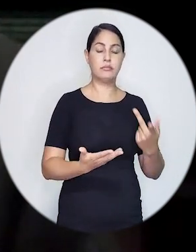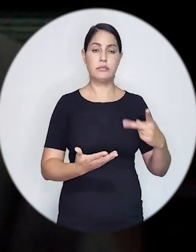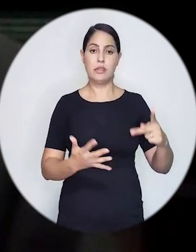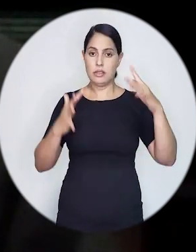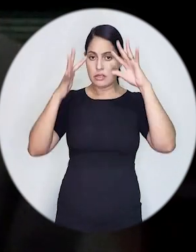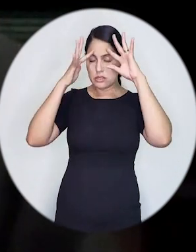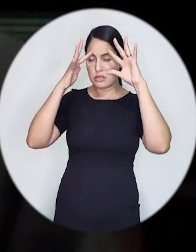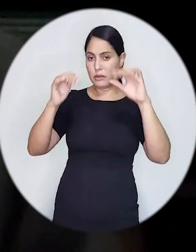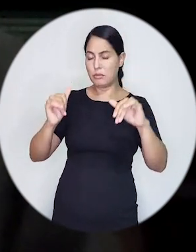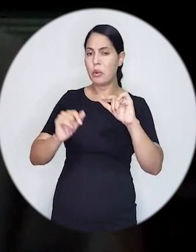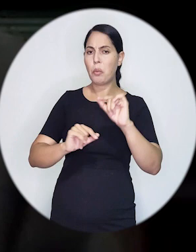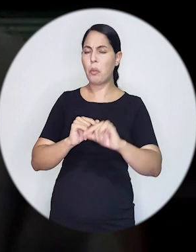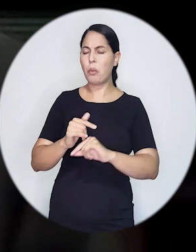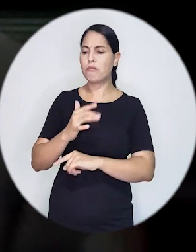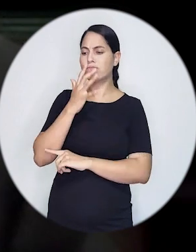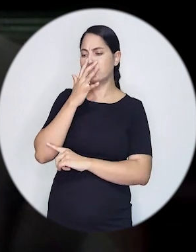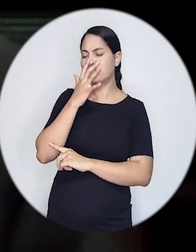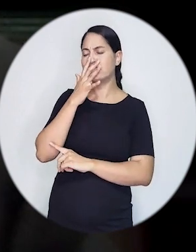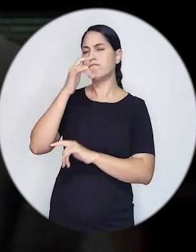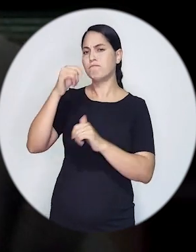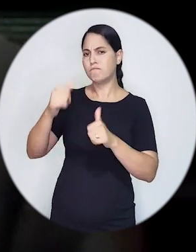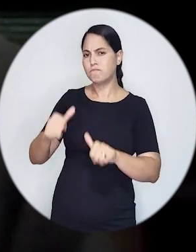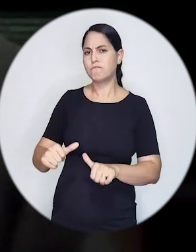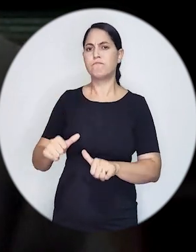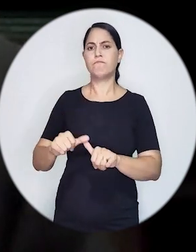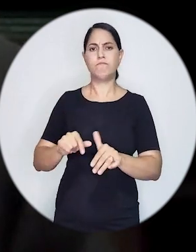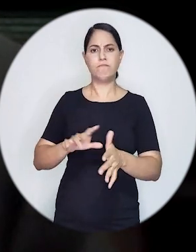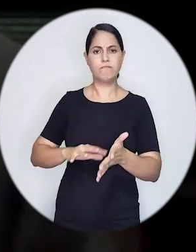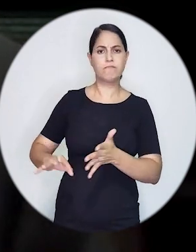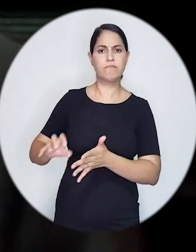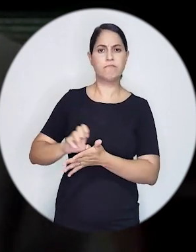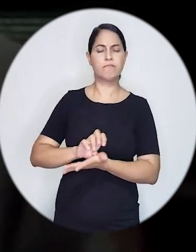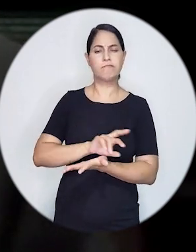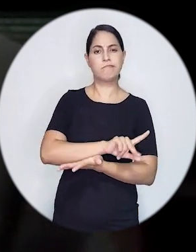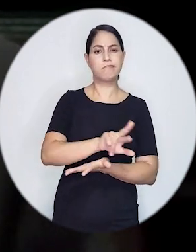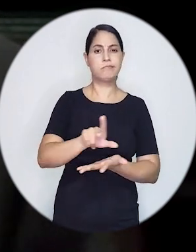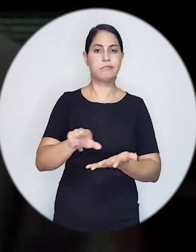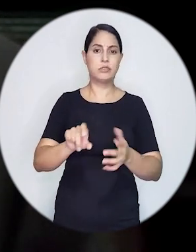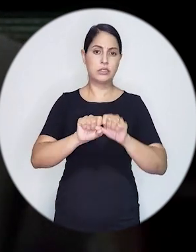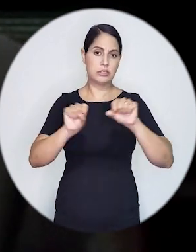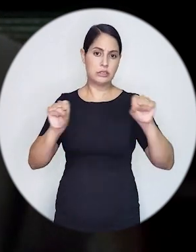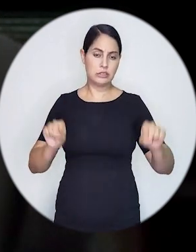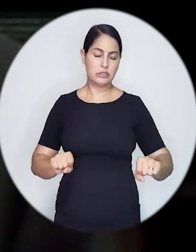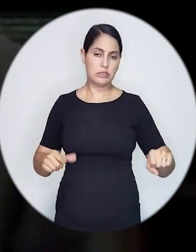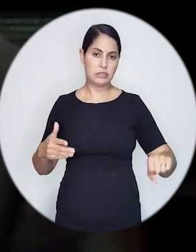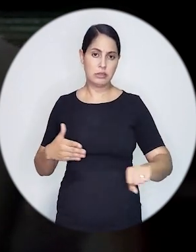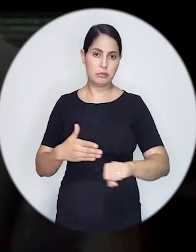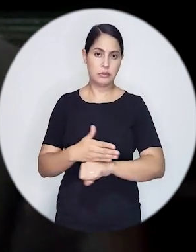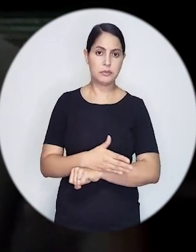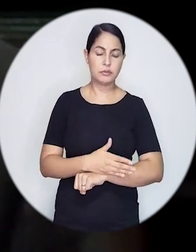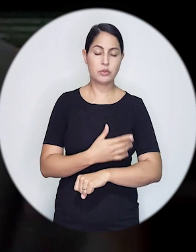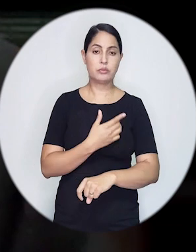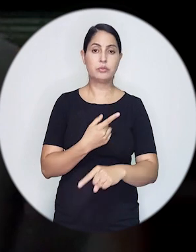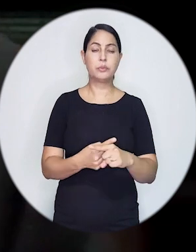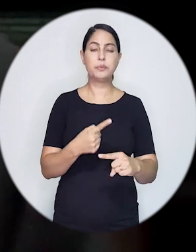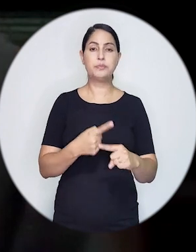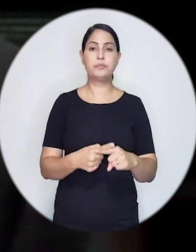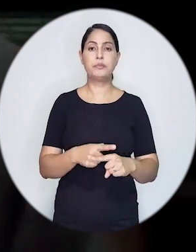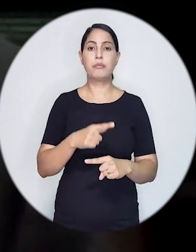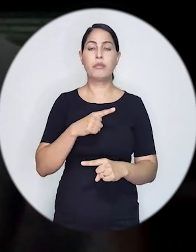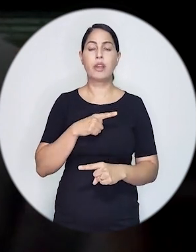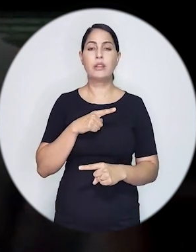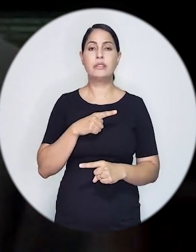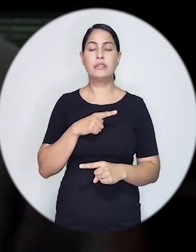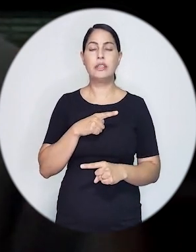para validar o acesso dos colegas aos diversos sistemas de processo eletrônico